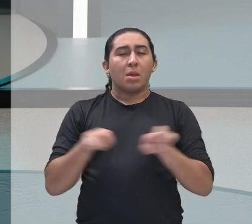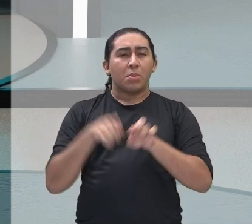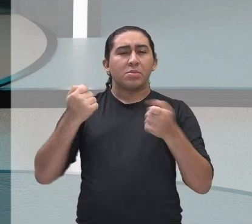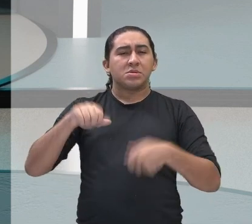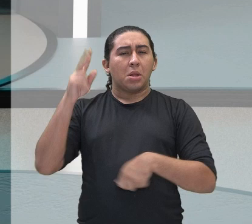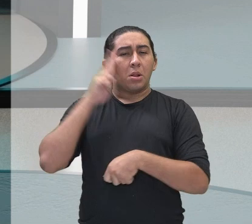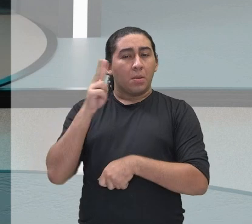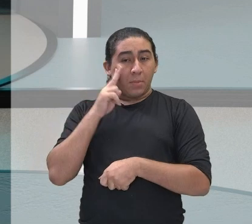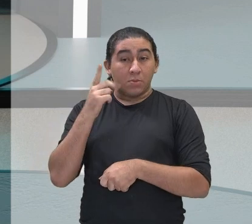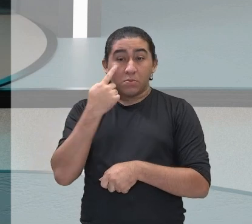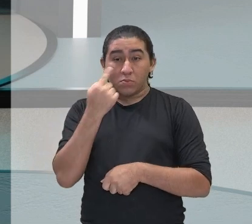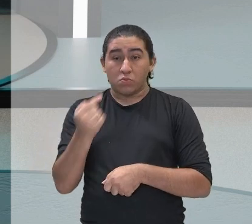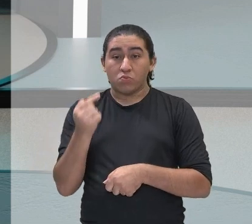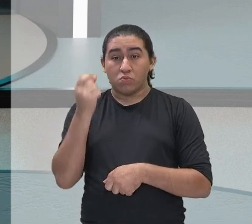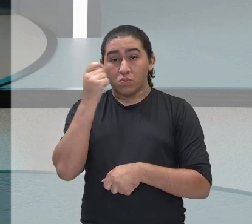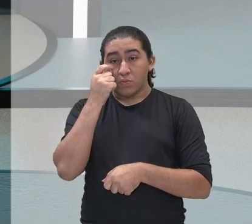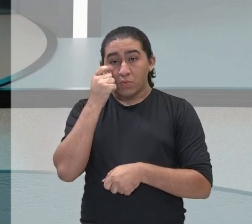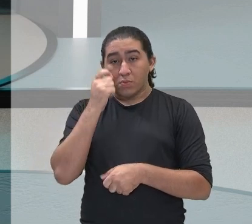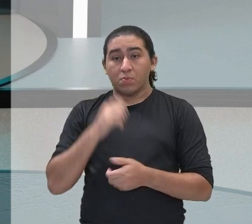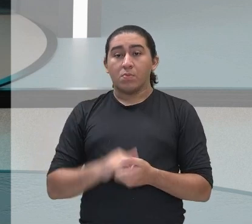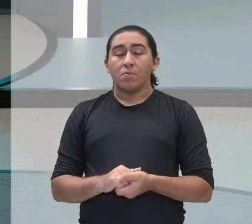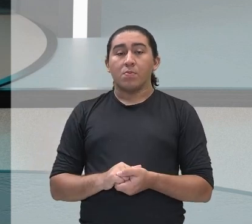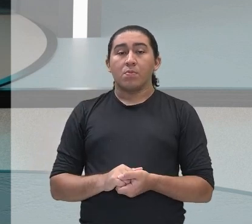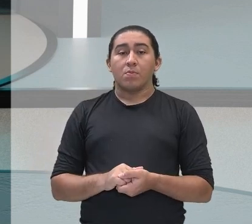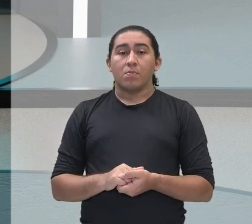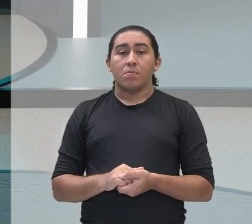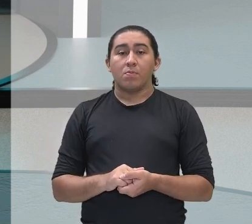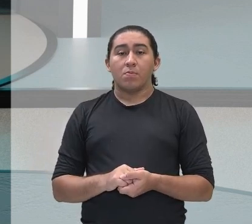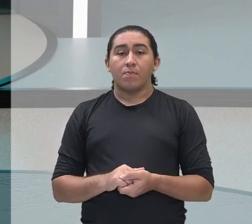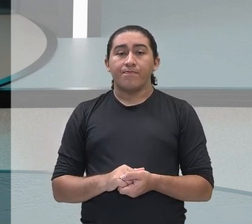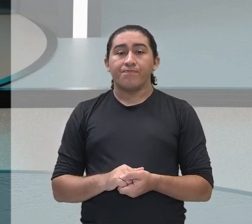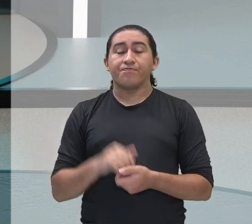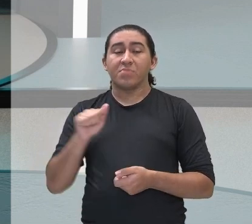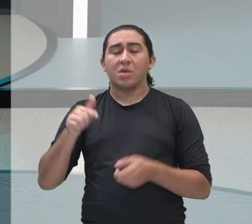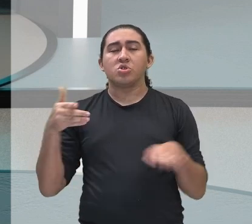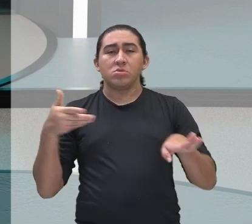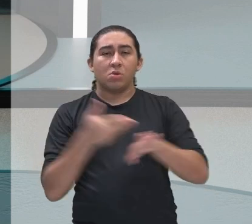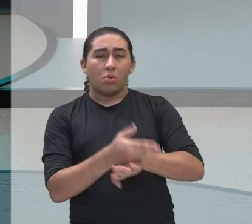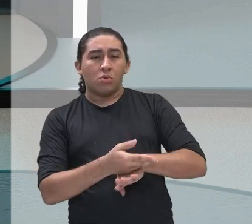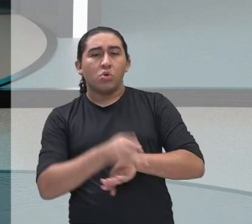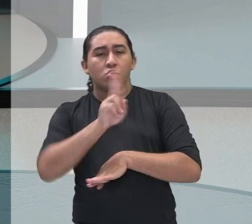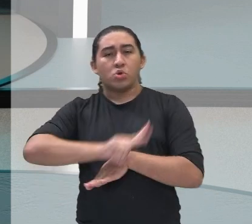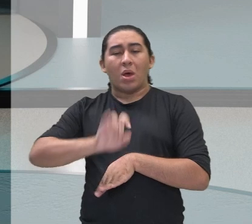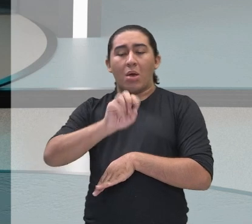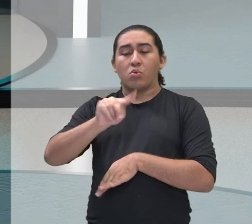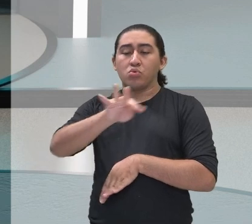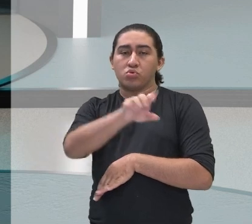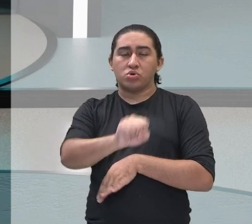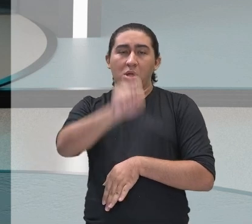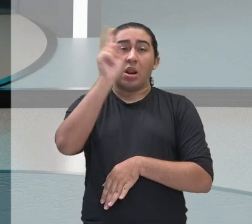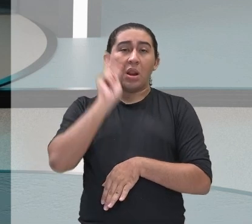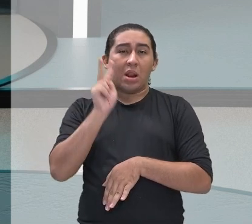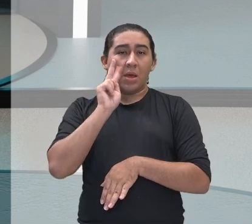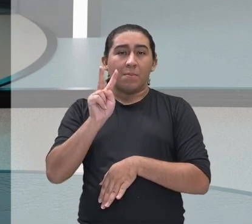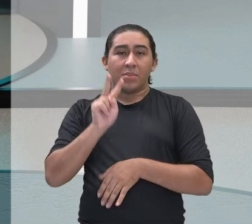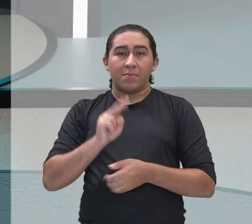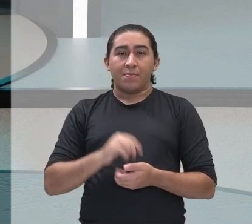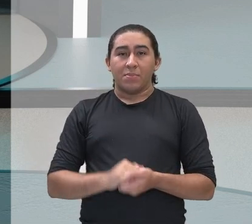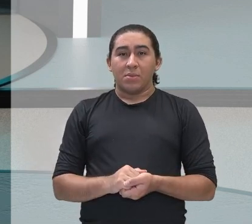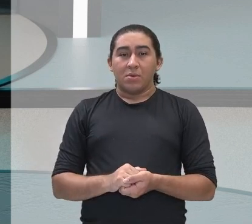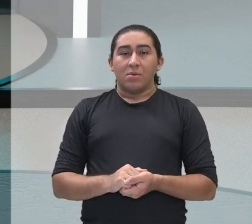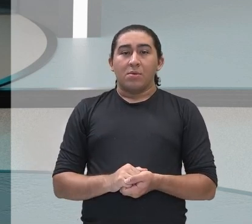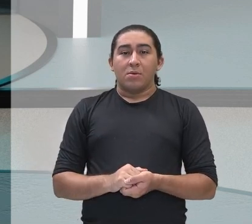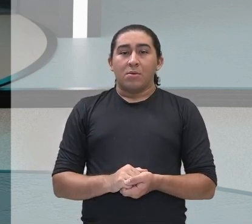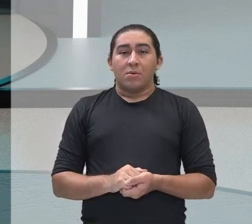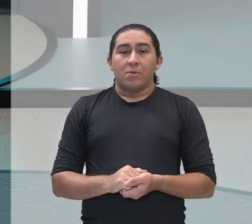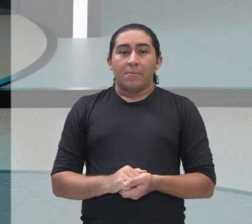também. Quando ele chegou e ele usou autos, lembra que eu falei numa aula anterior que os